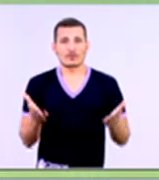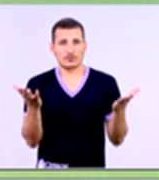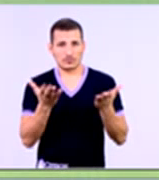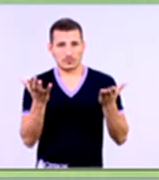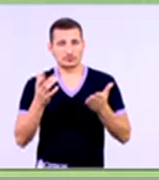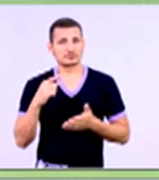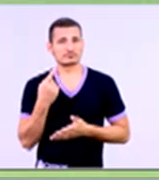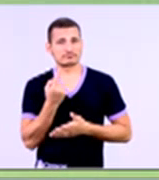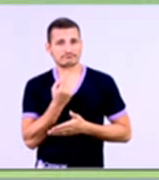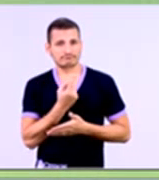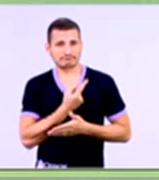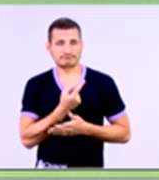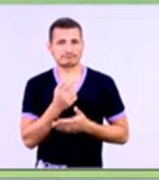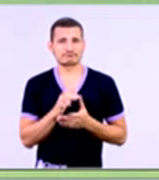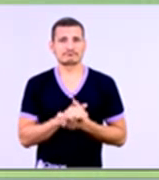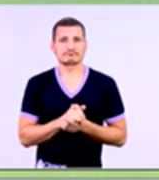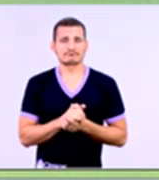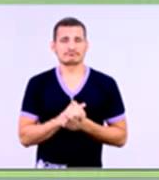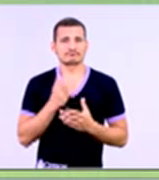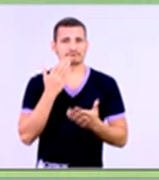essa ideia de